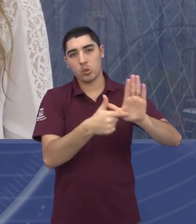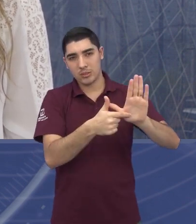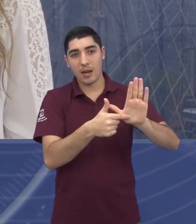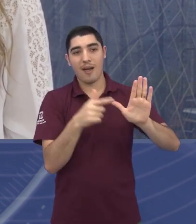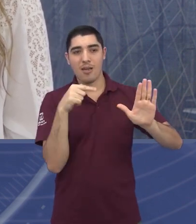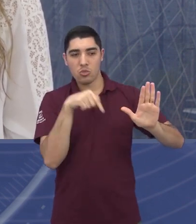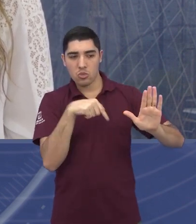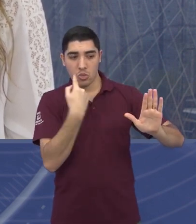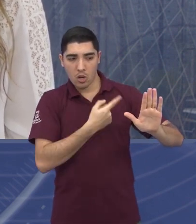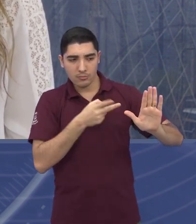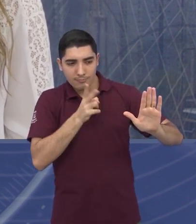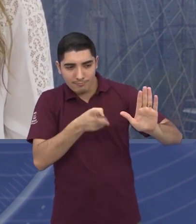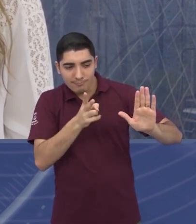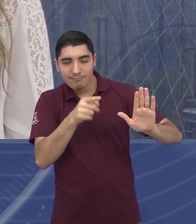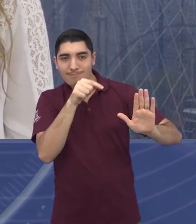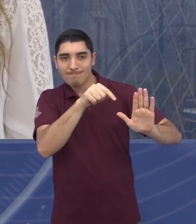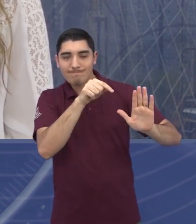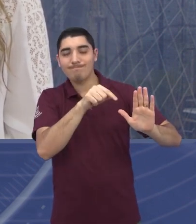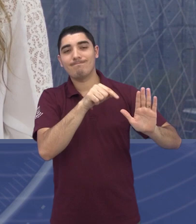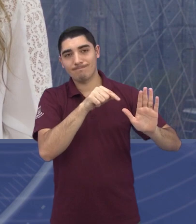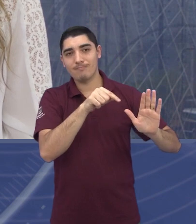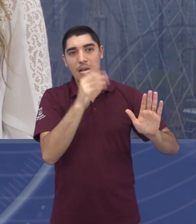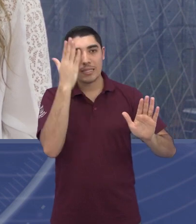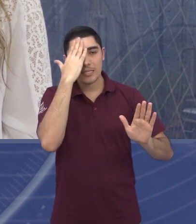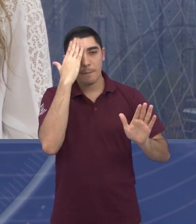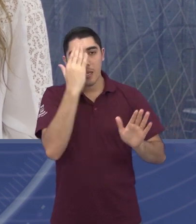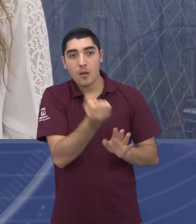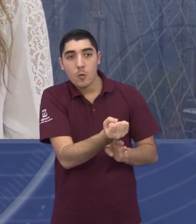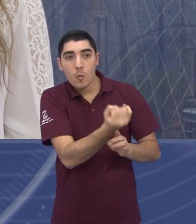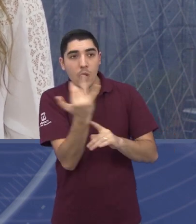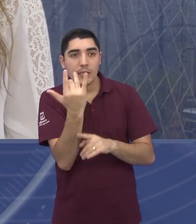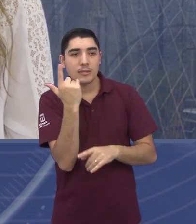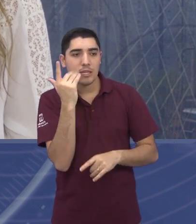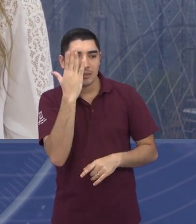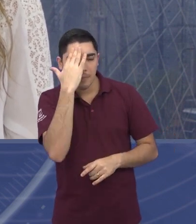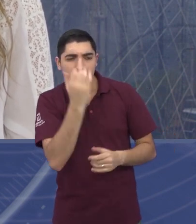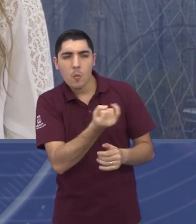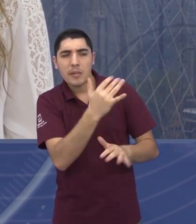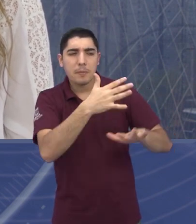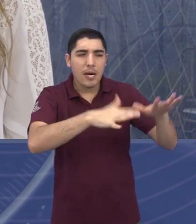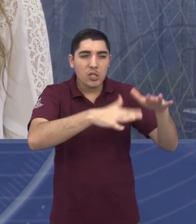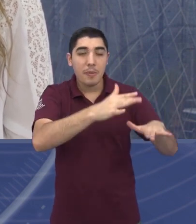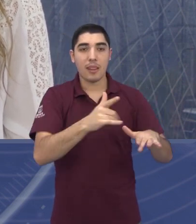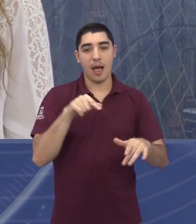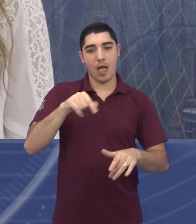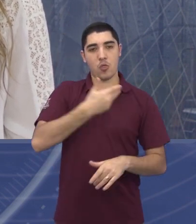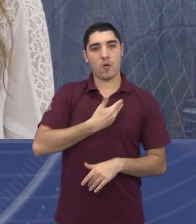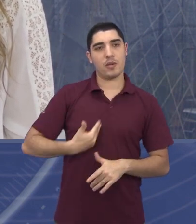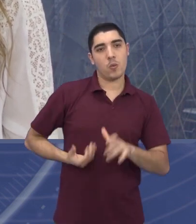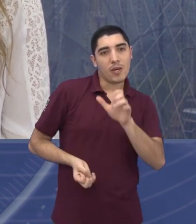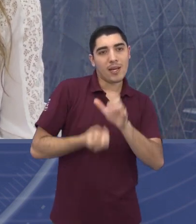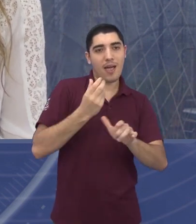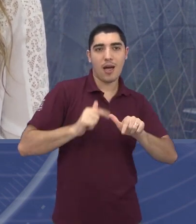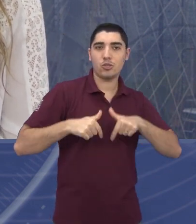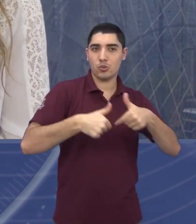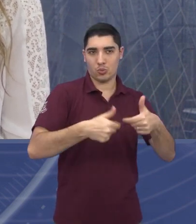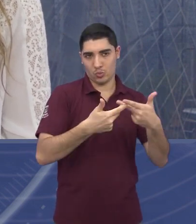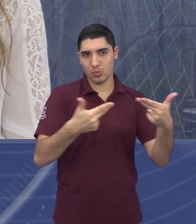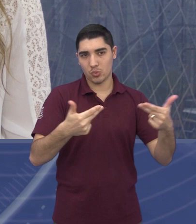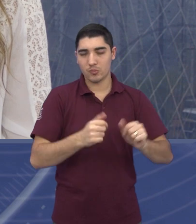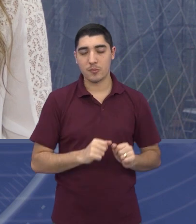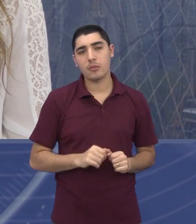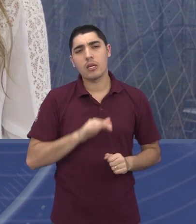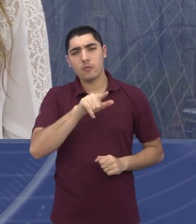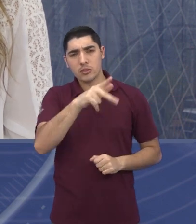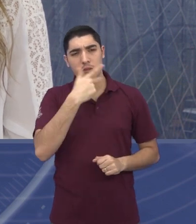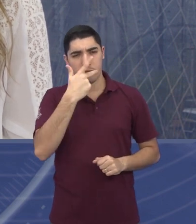gente siga esse mapa a partir daí para justamente criar políticas públicas. E aí você falou do mercado